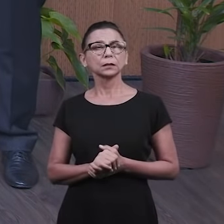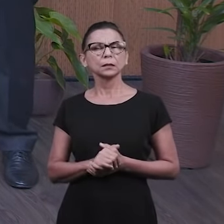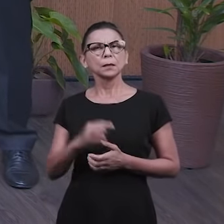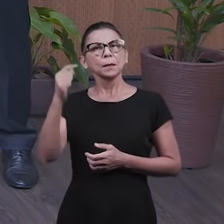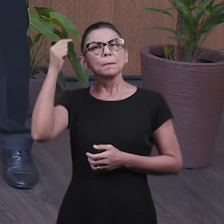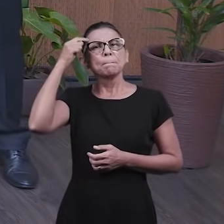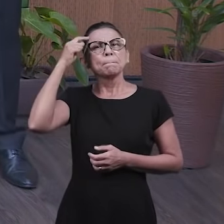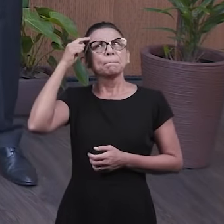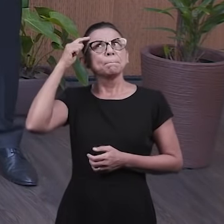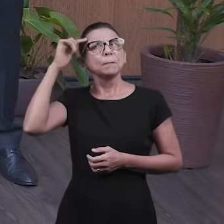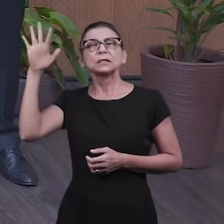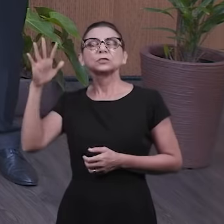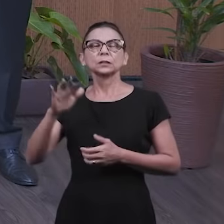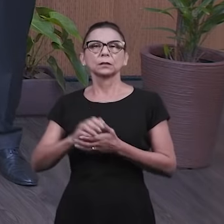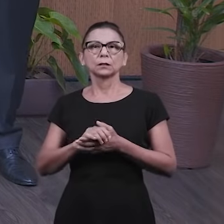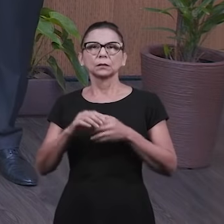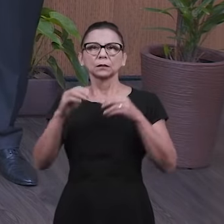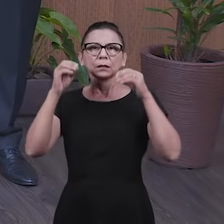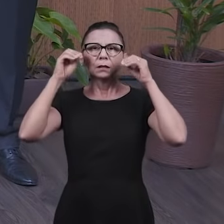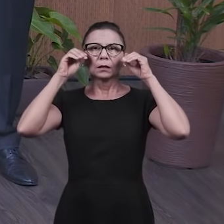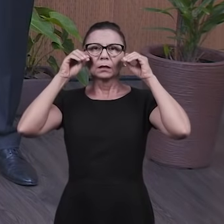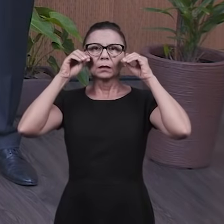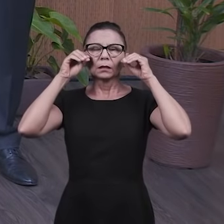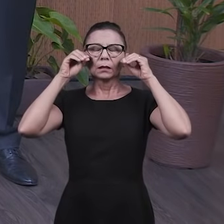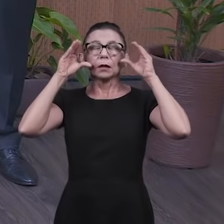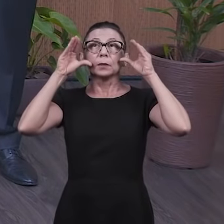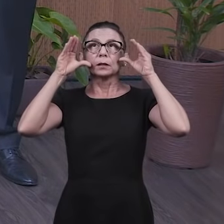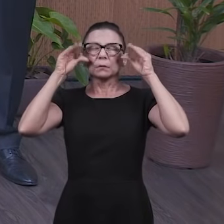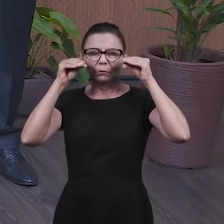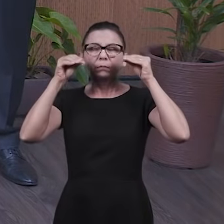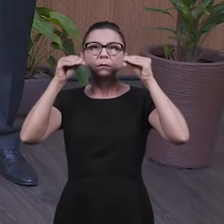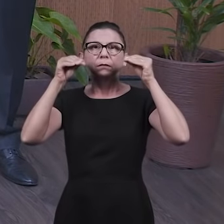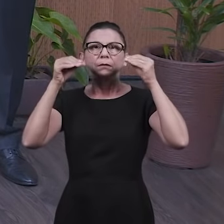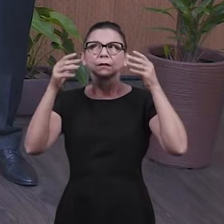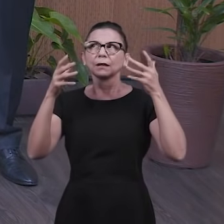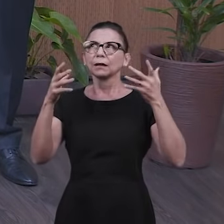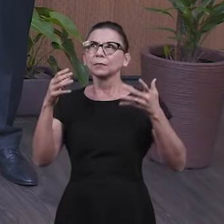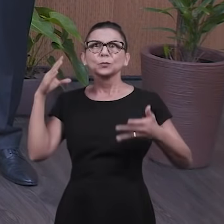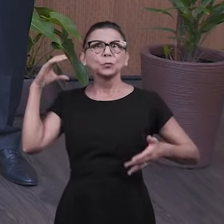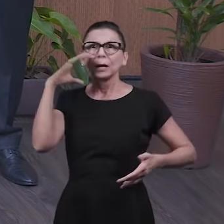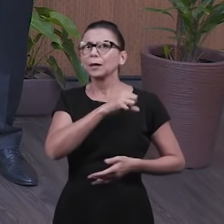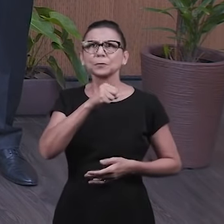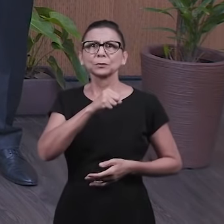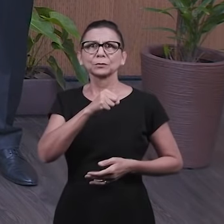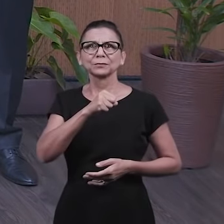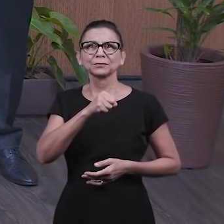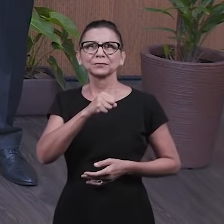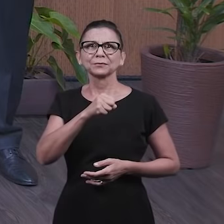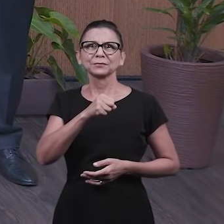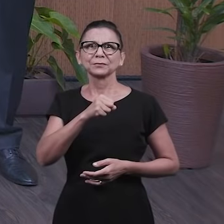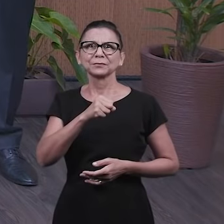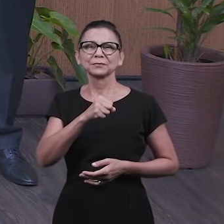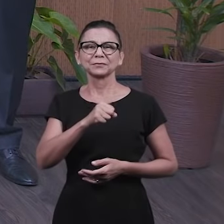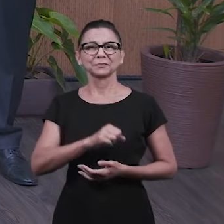Amém. Esta mensagem que estamos trazendo é de esperança e salvação,